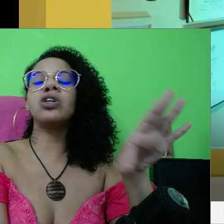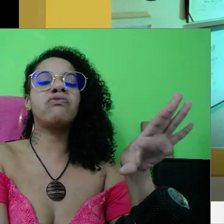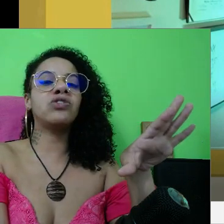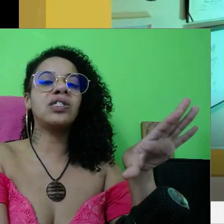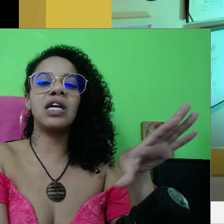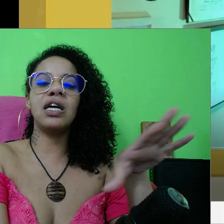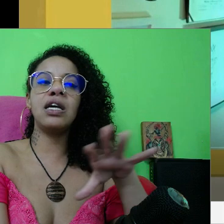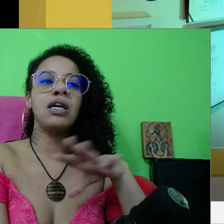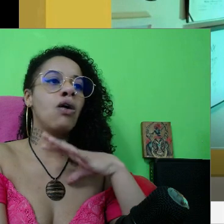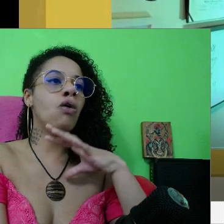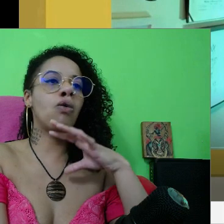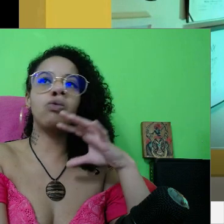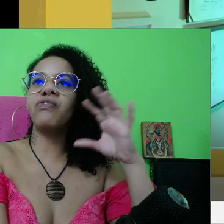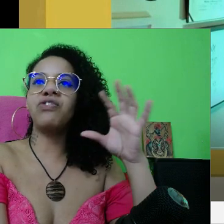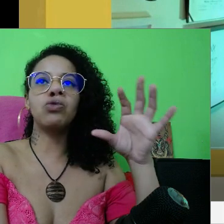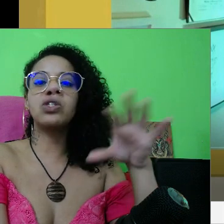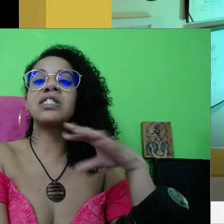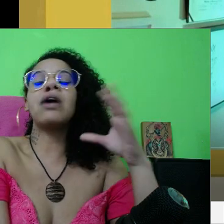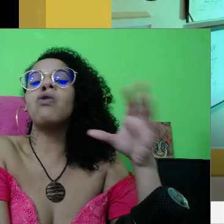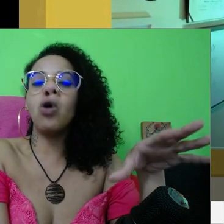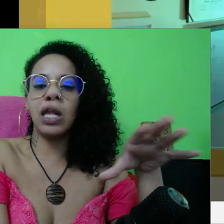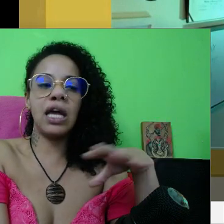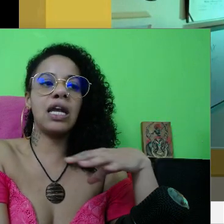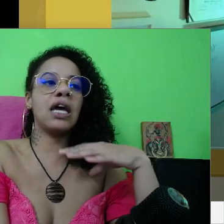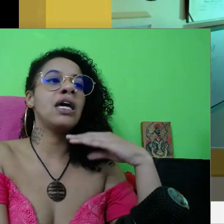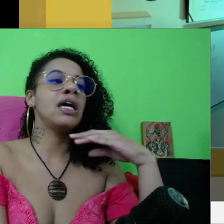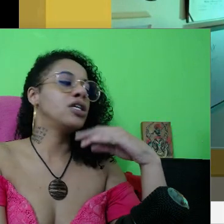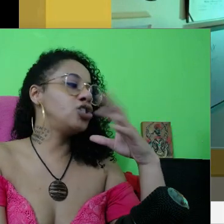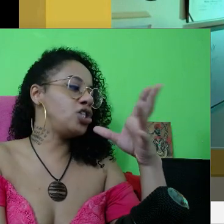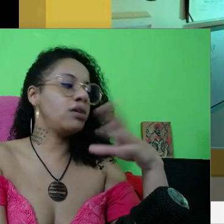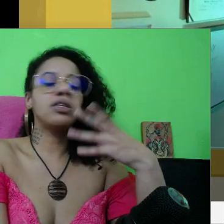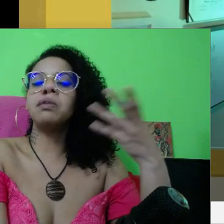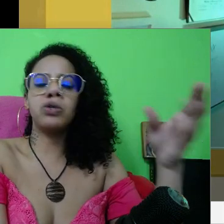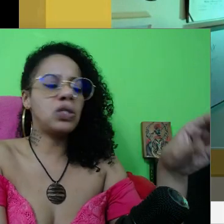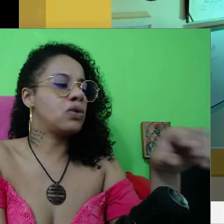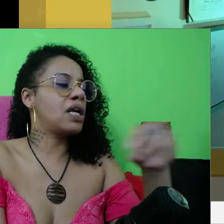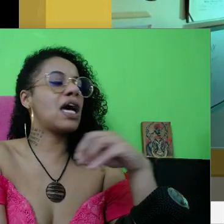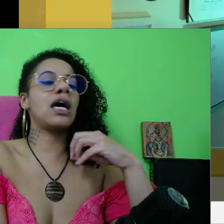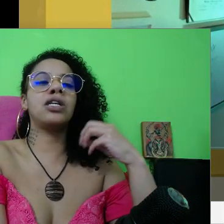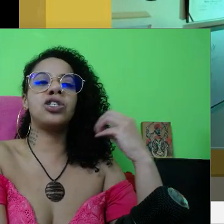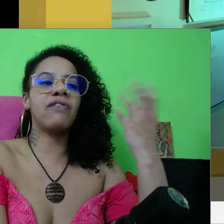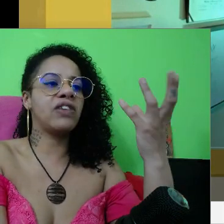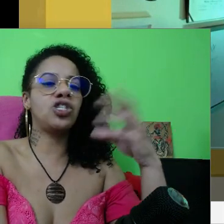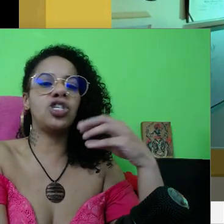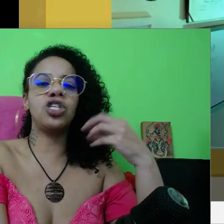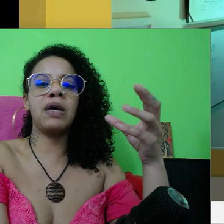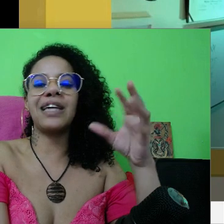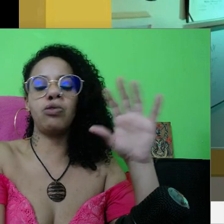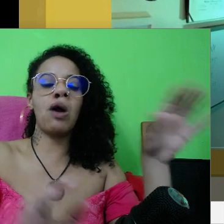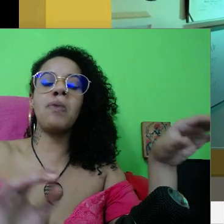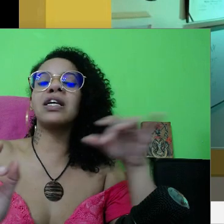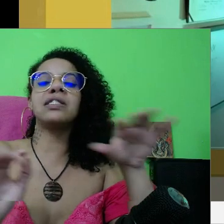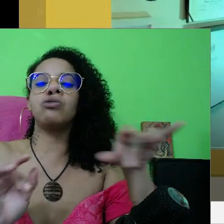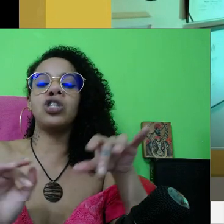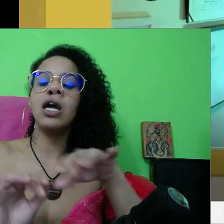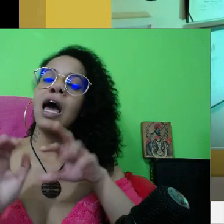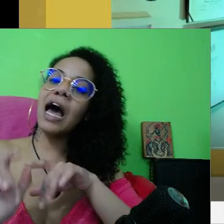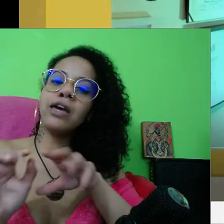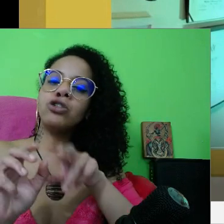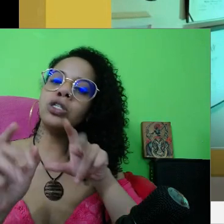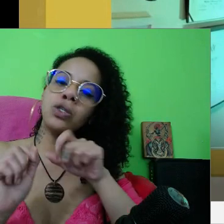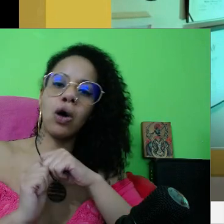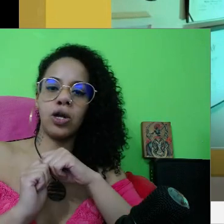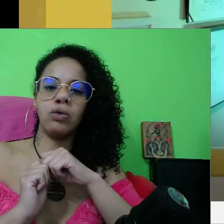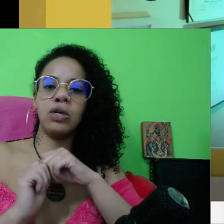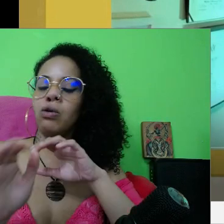impedindo você ou enfim o seu rolê né de se posicionar de refletir de pensar não é uma questão de